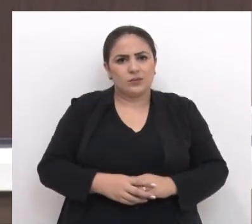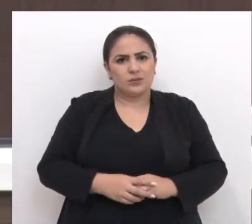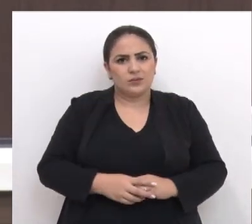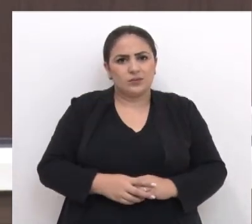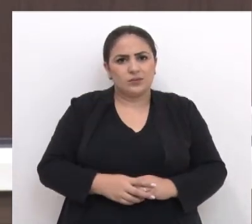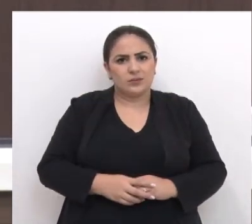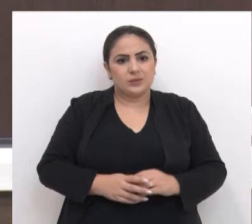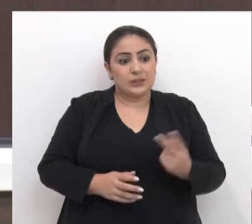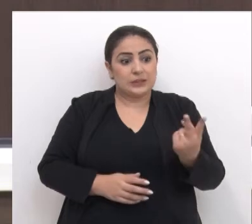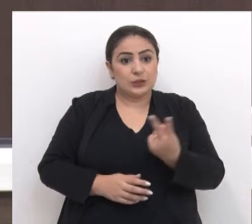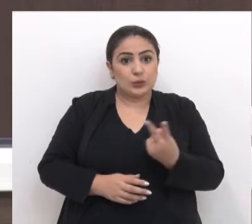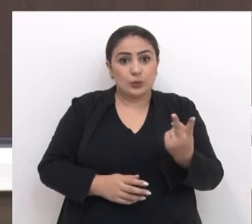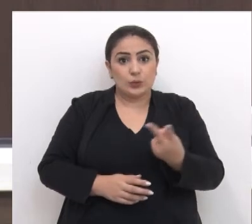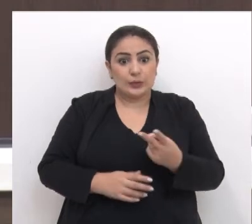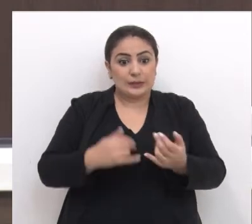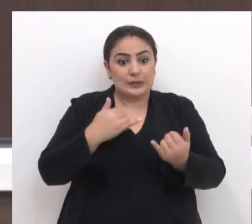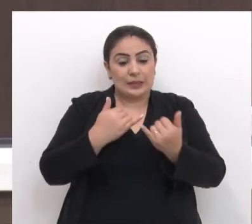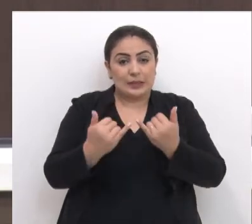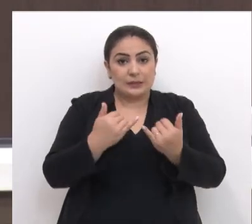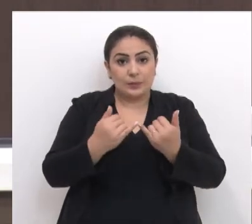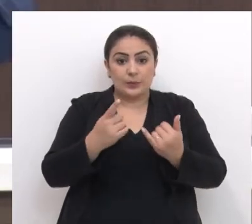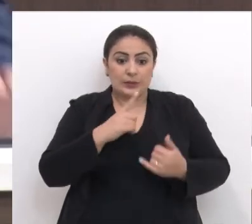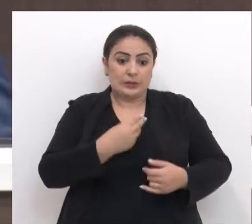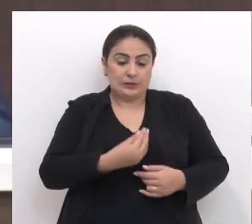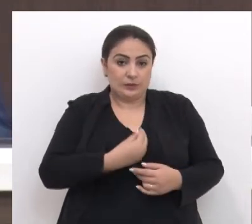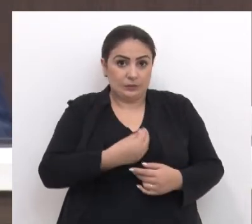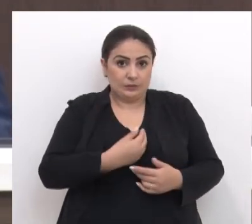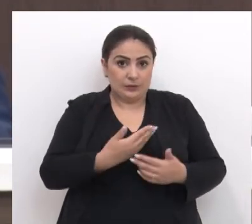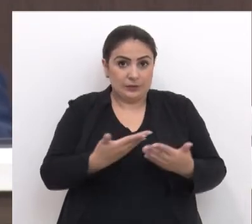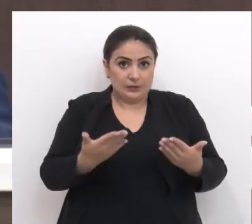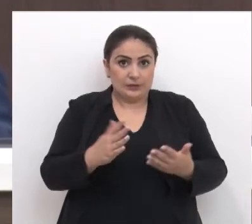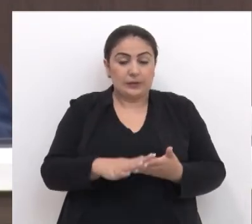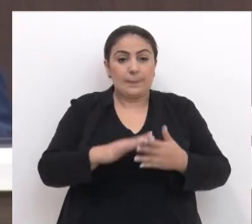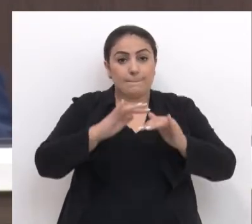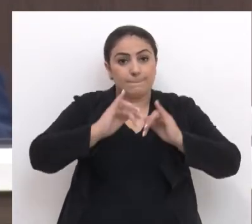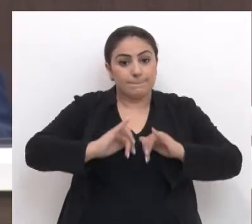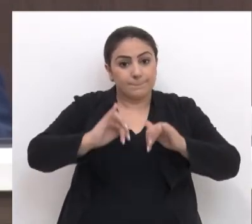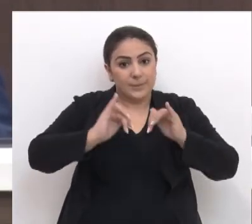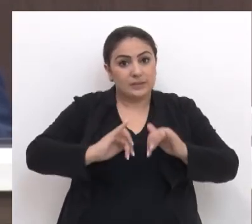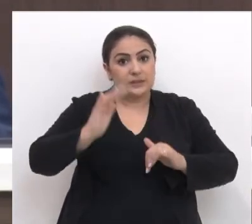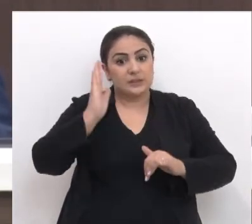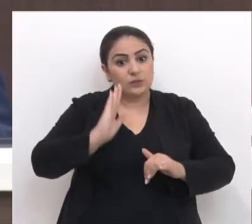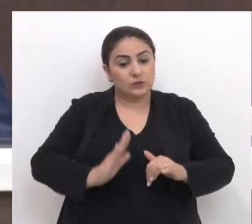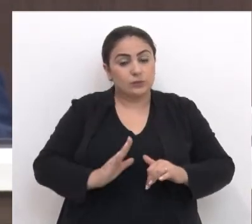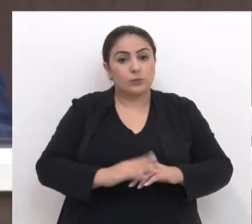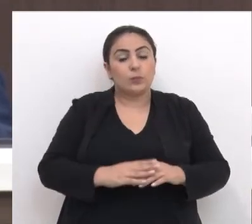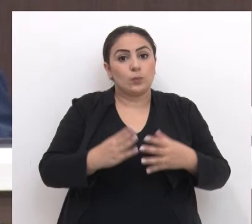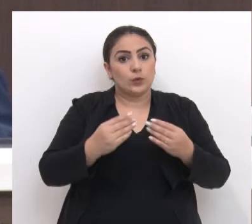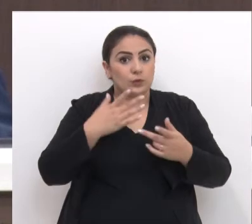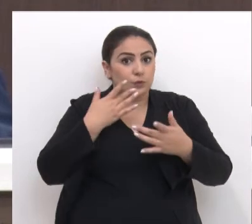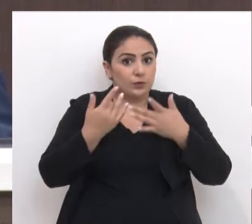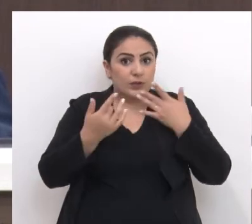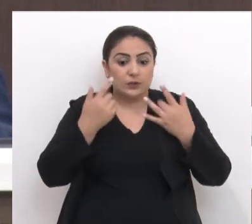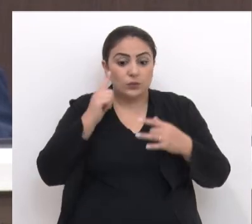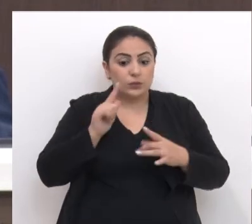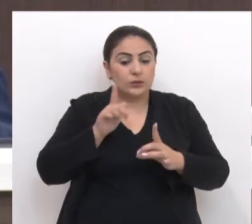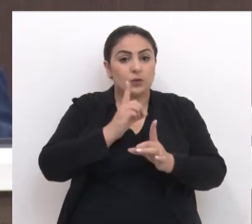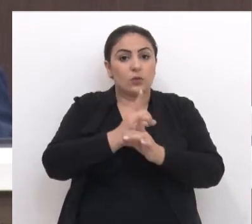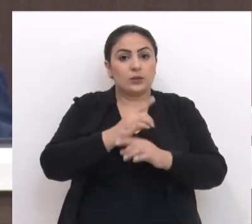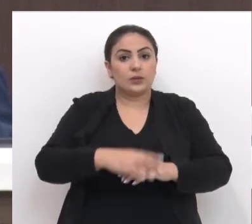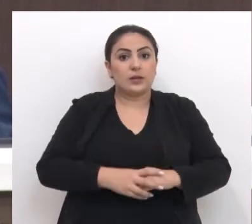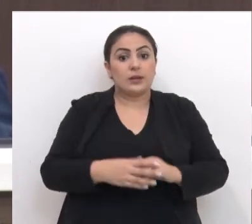cultural. Esses dois exemplos que estão aí na imprensa nacional, e é muito fácil